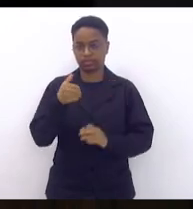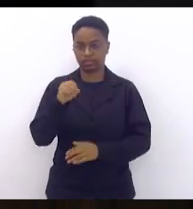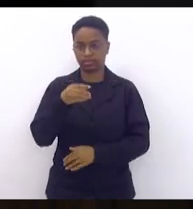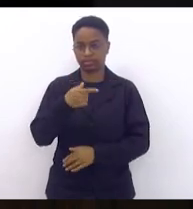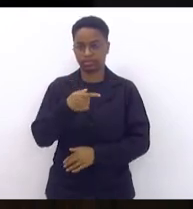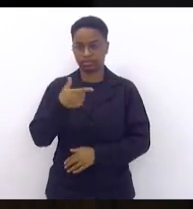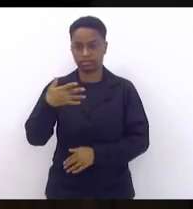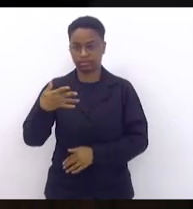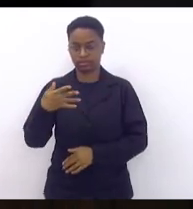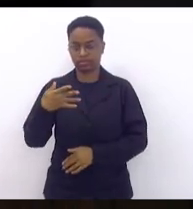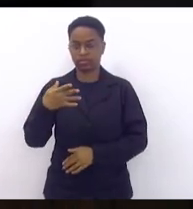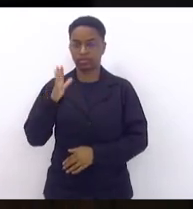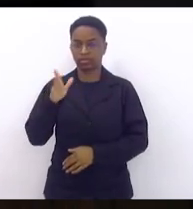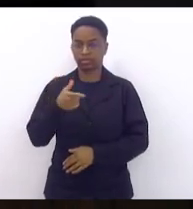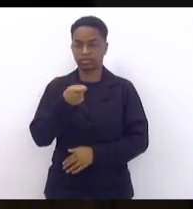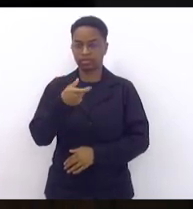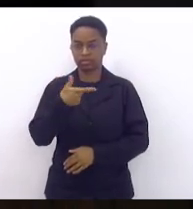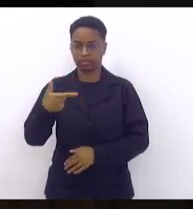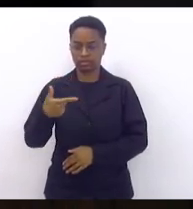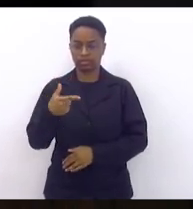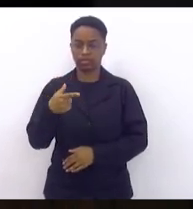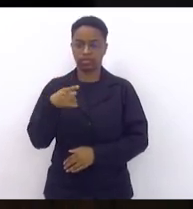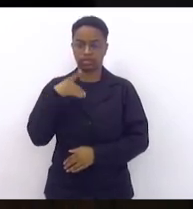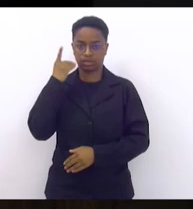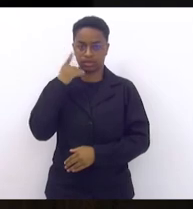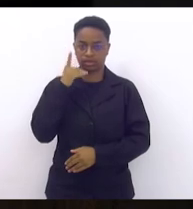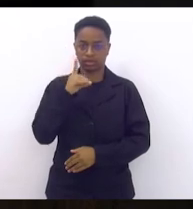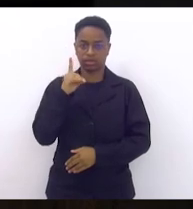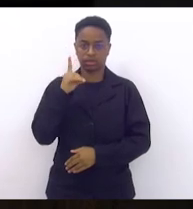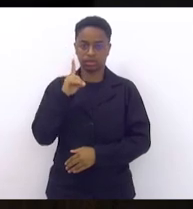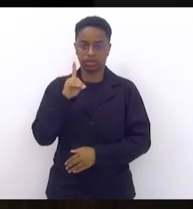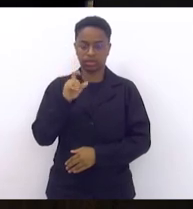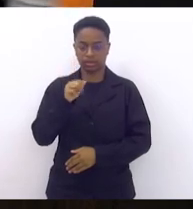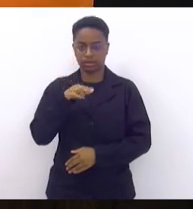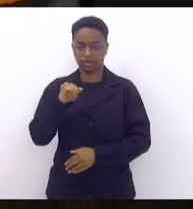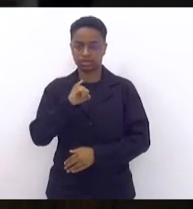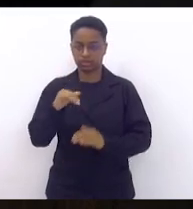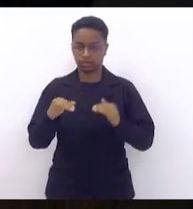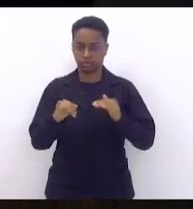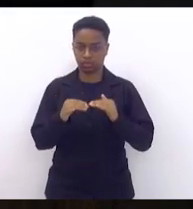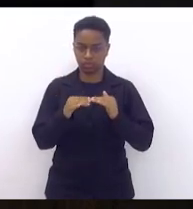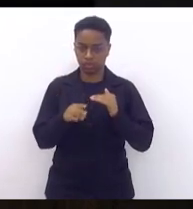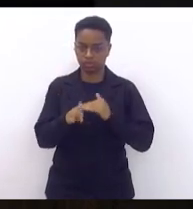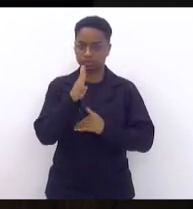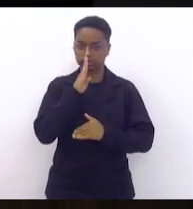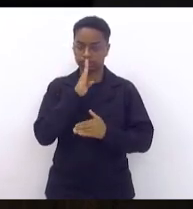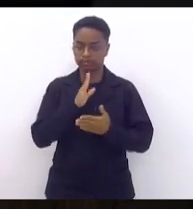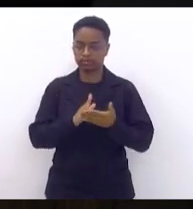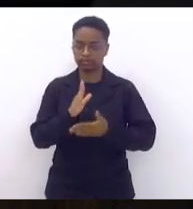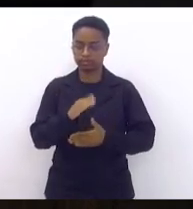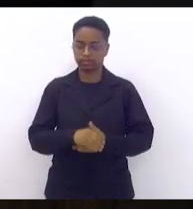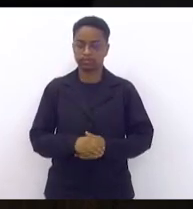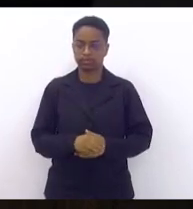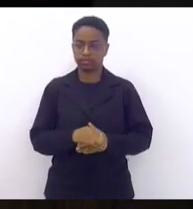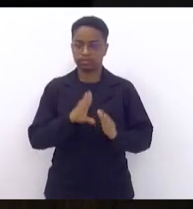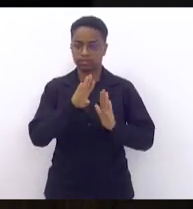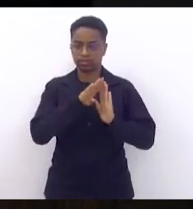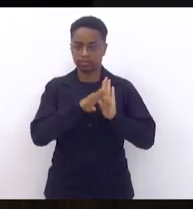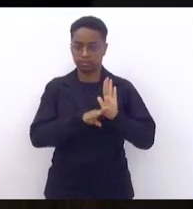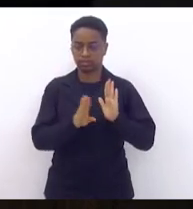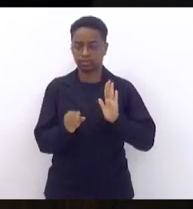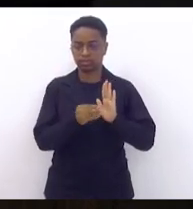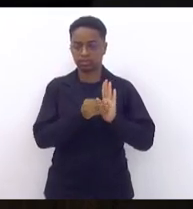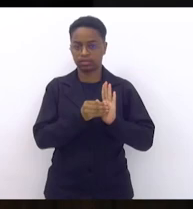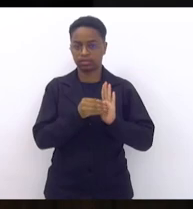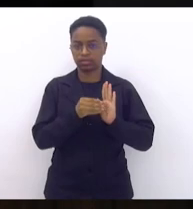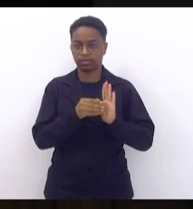1074, de 2023, da deputada Dani Monteiro, senhores que aprovam, permaneçam como estão, aprovados. Requerimento de inclusão do